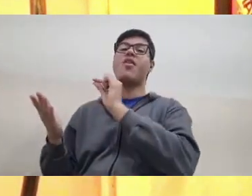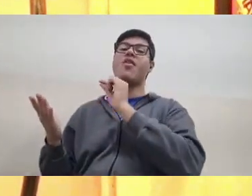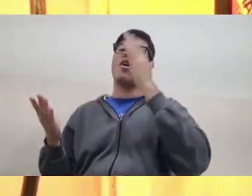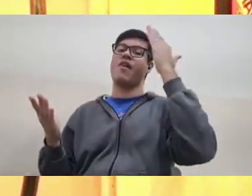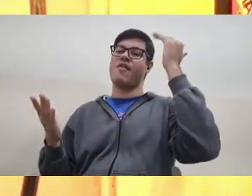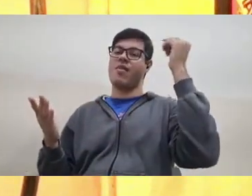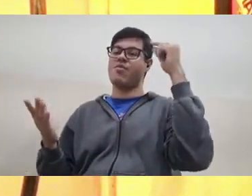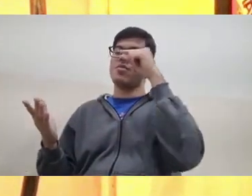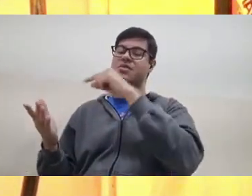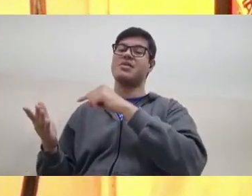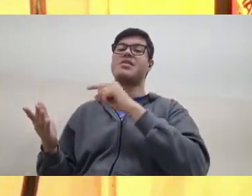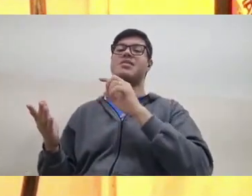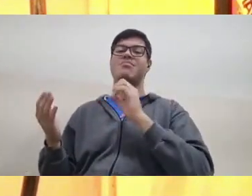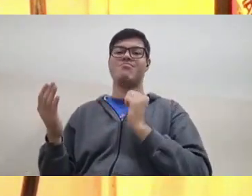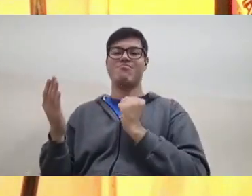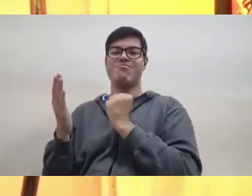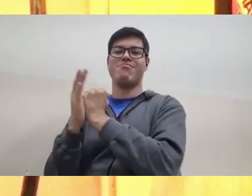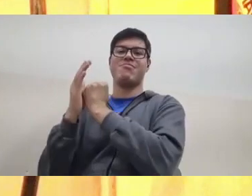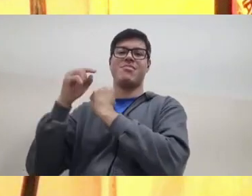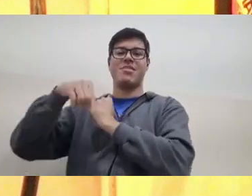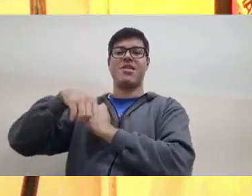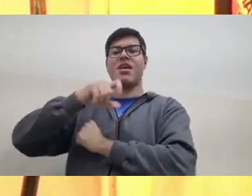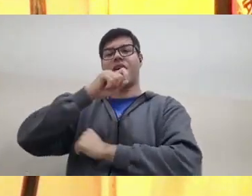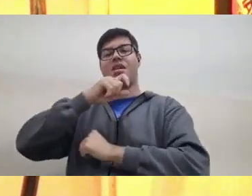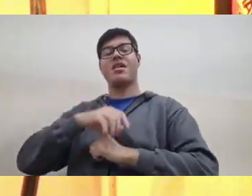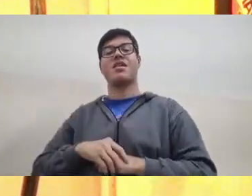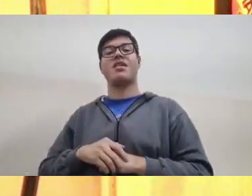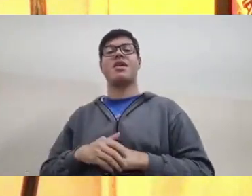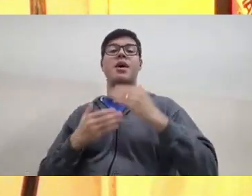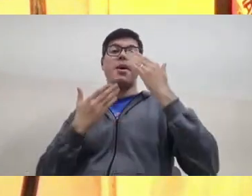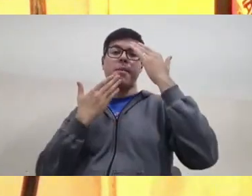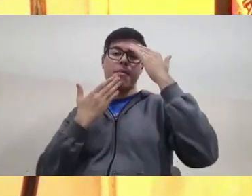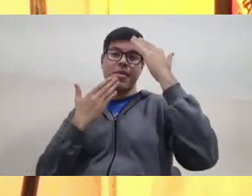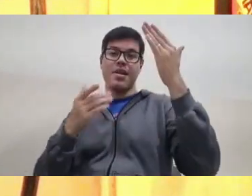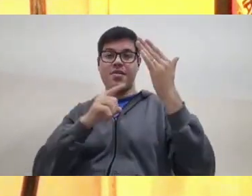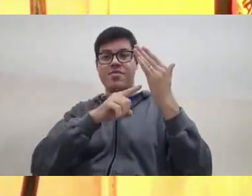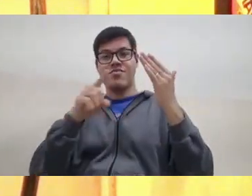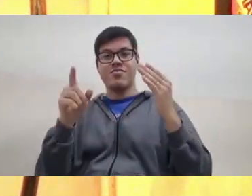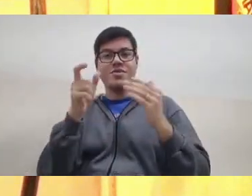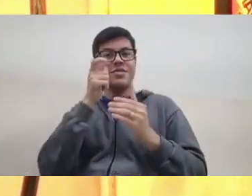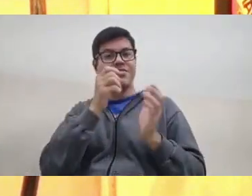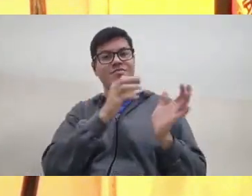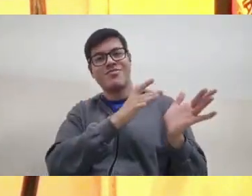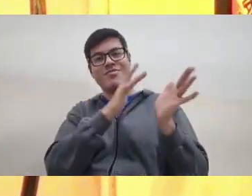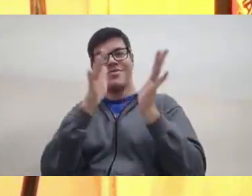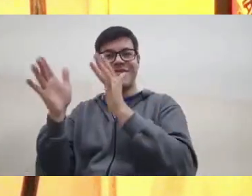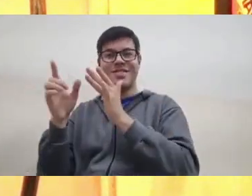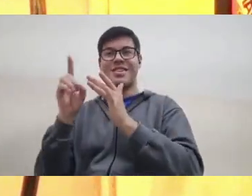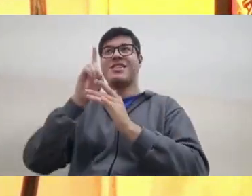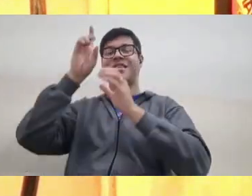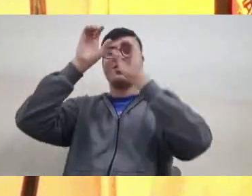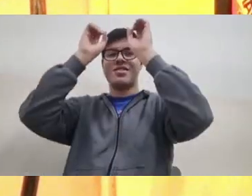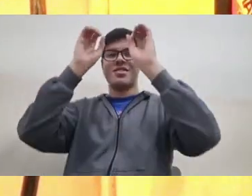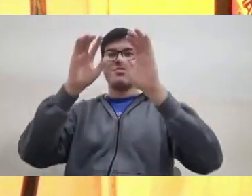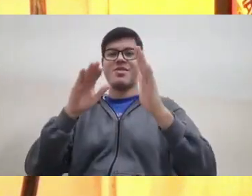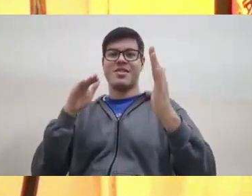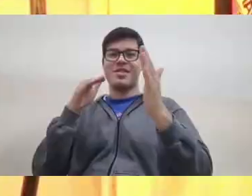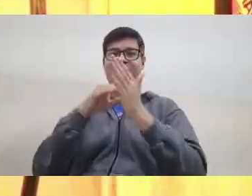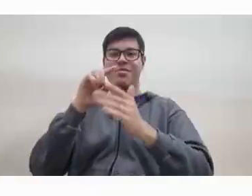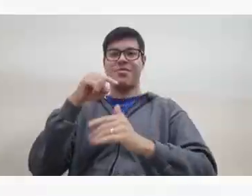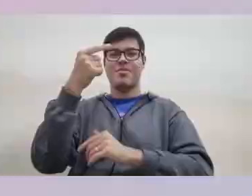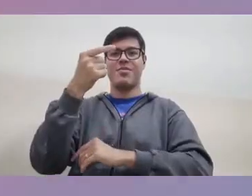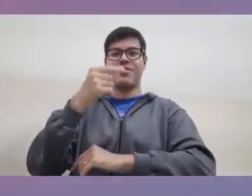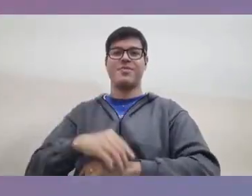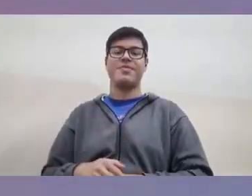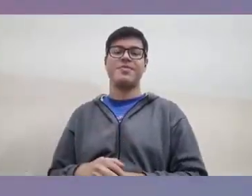na cidade pessoas que marcam a história de arado Tá certo obrigado por você estar conosco até uma próxima Que Deus nos